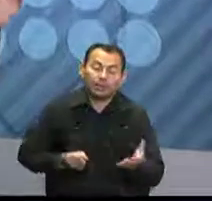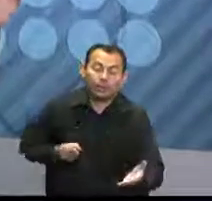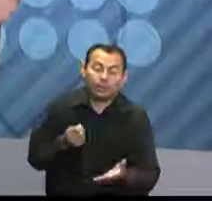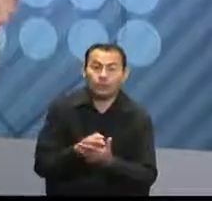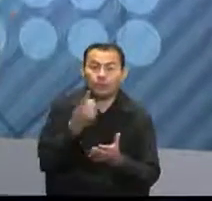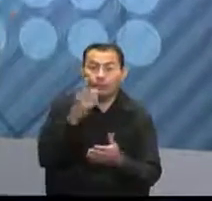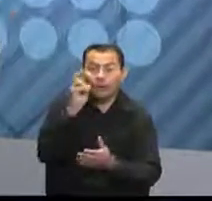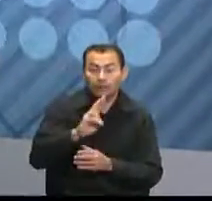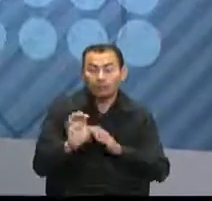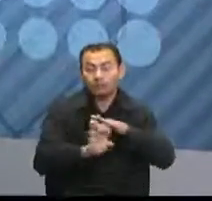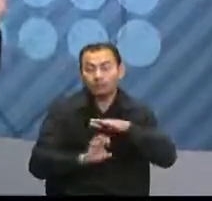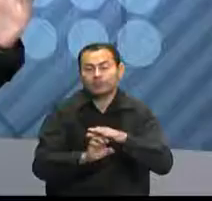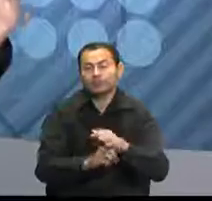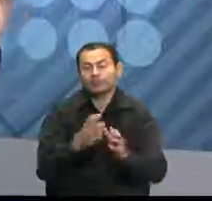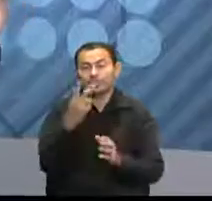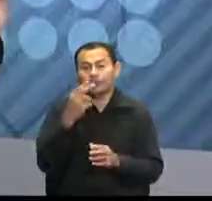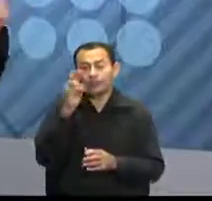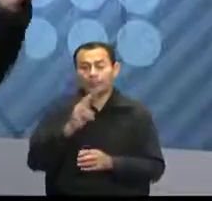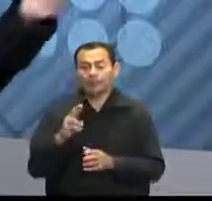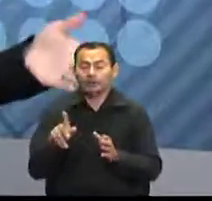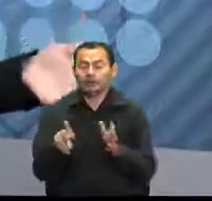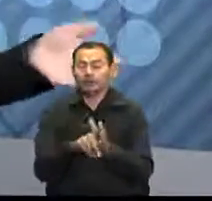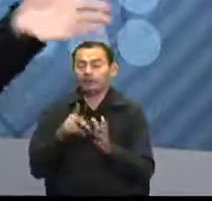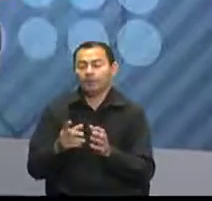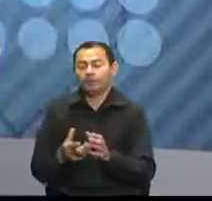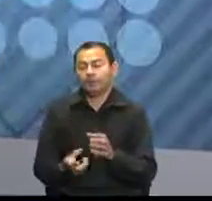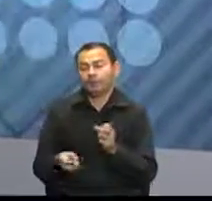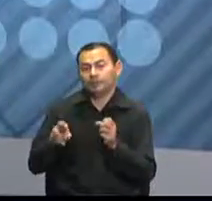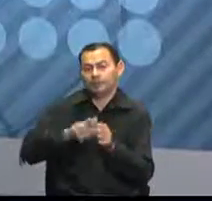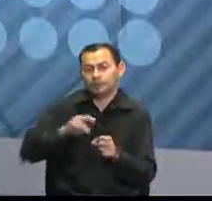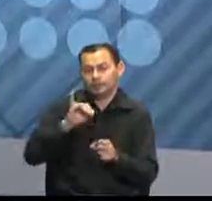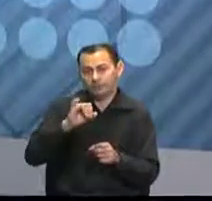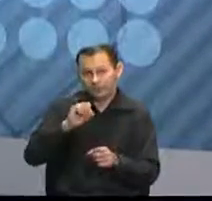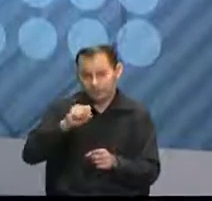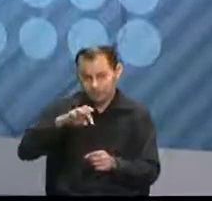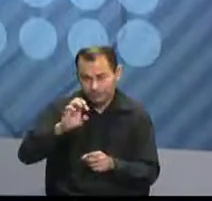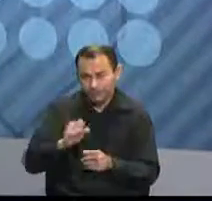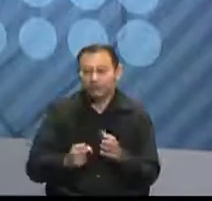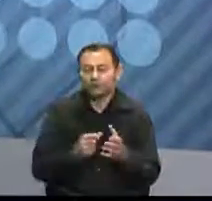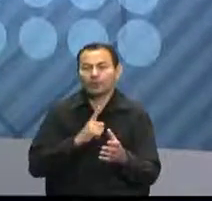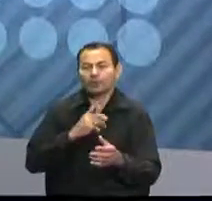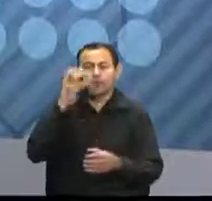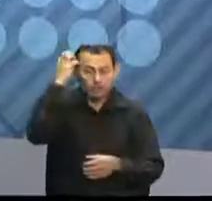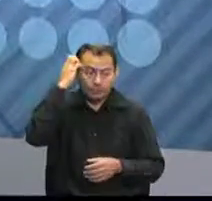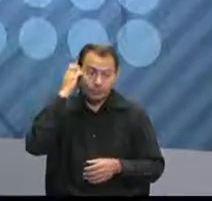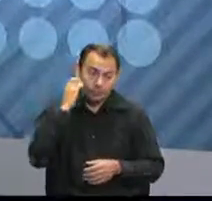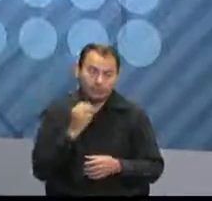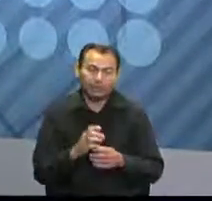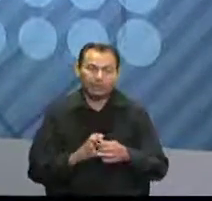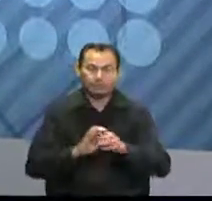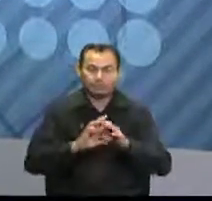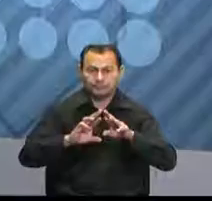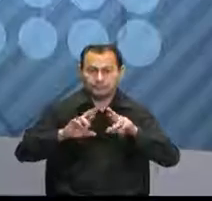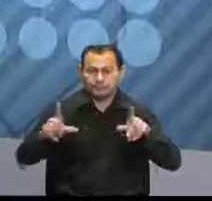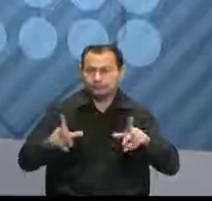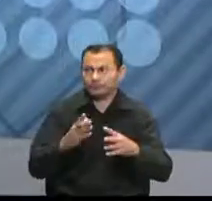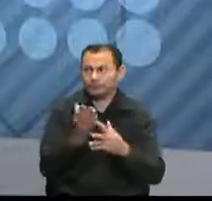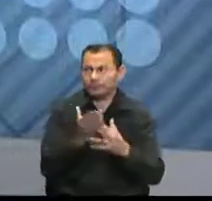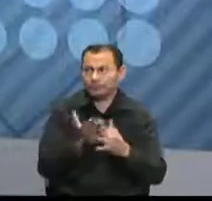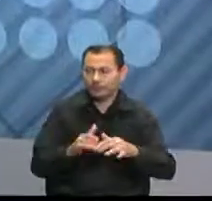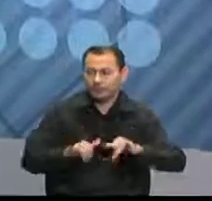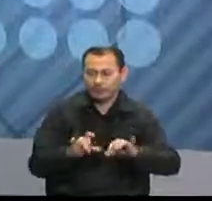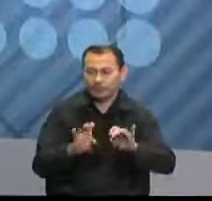comprou um real da empresa esses dois é dele ele pode ir para o investimento e ainda ter um pressa é a distinção entre